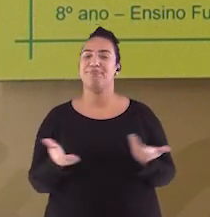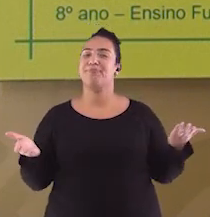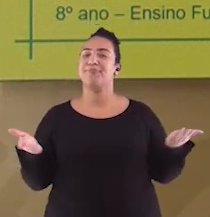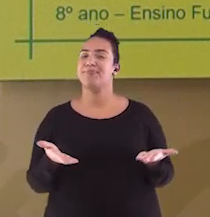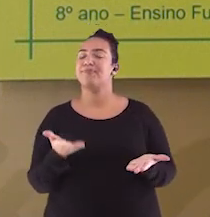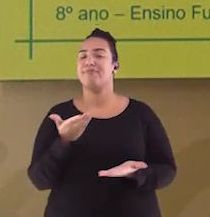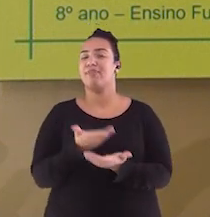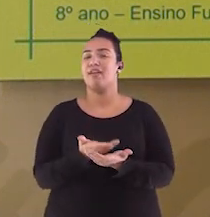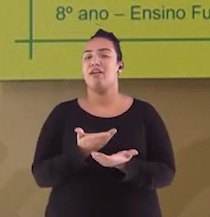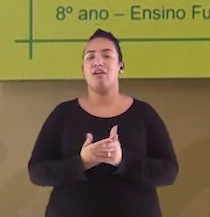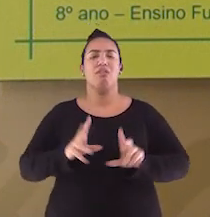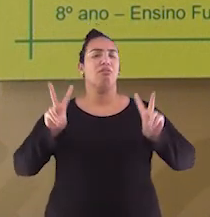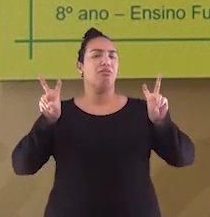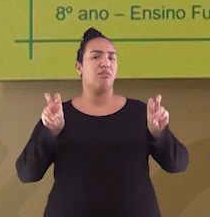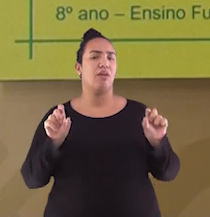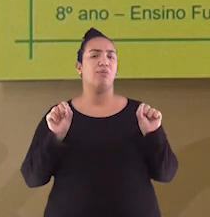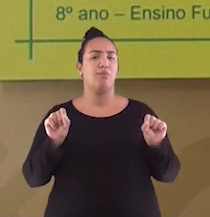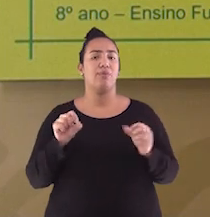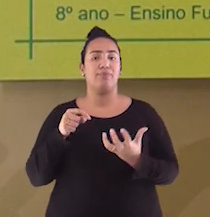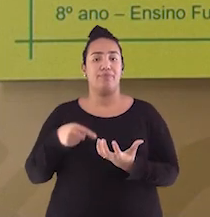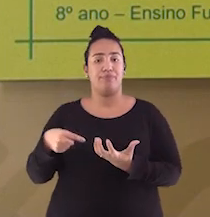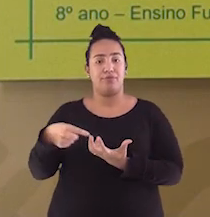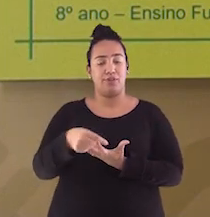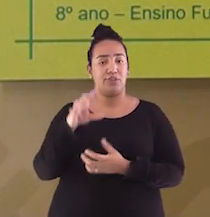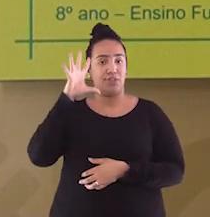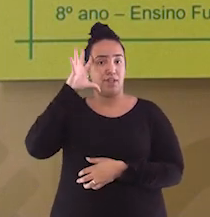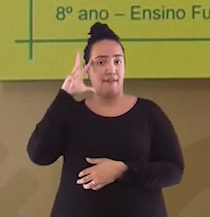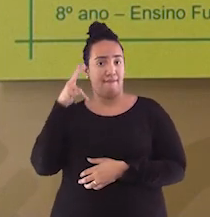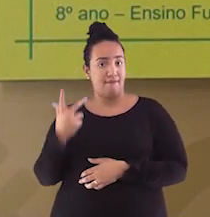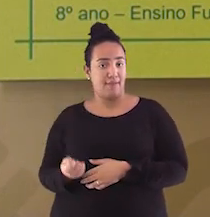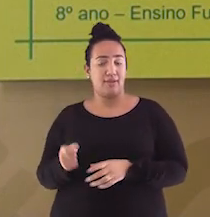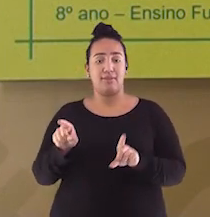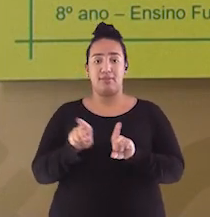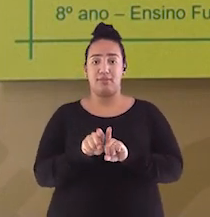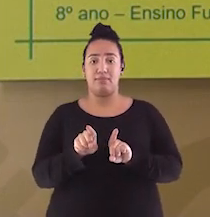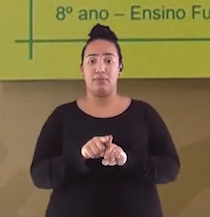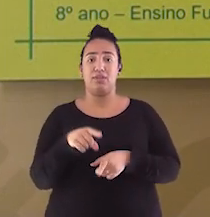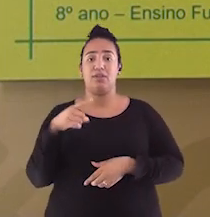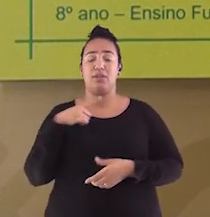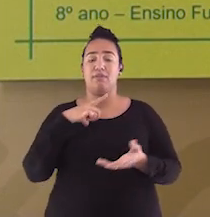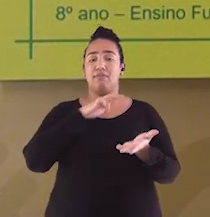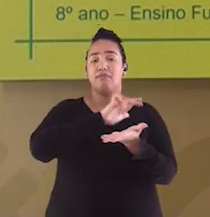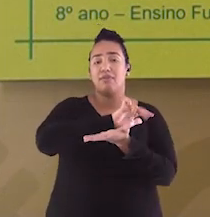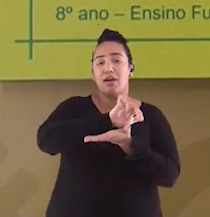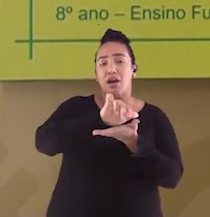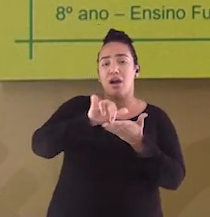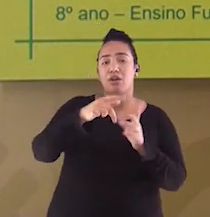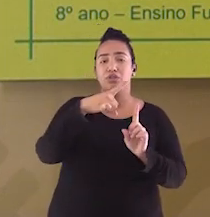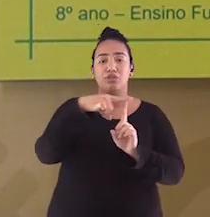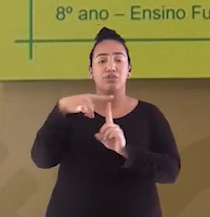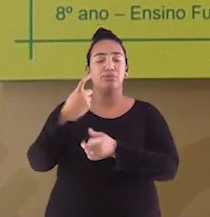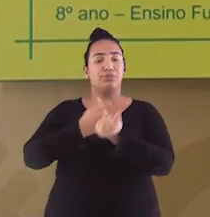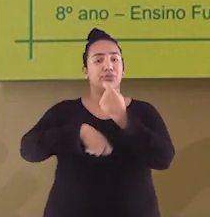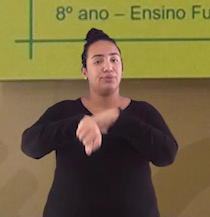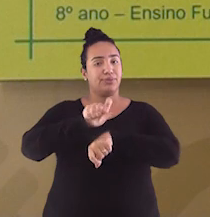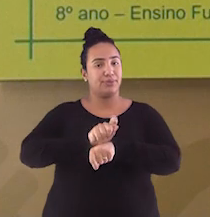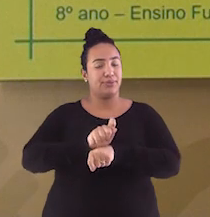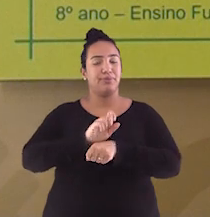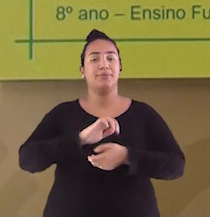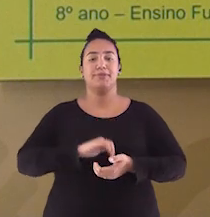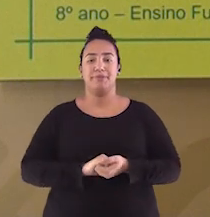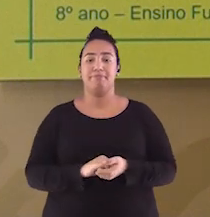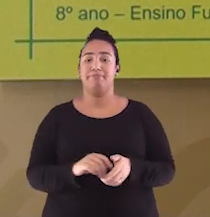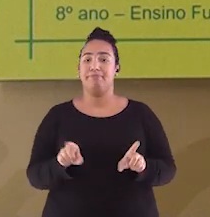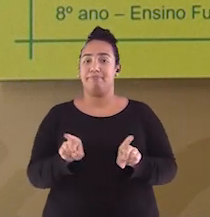aula de hoje, vamos falar sobre o continente africano e as multiplicidades sociais e econômicas que existem nele,